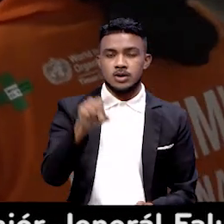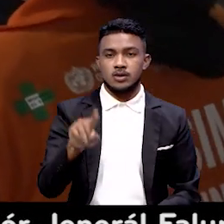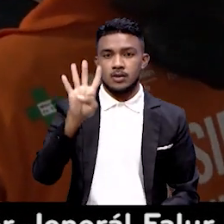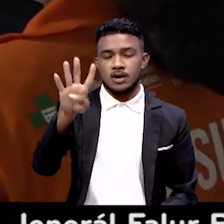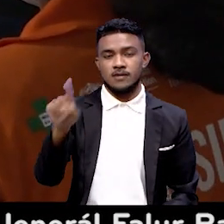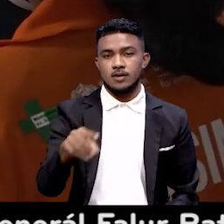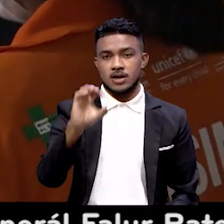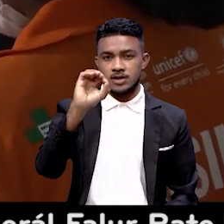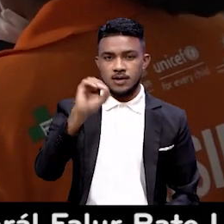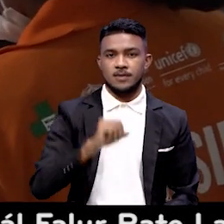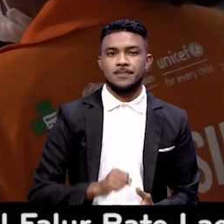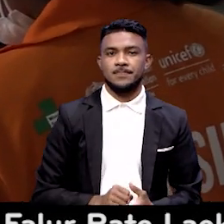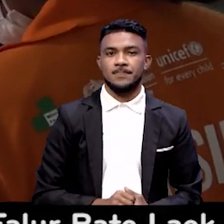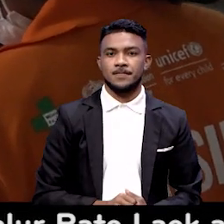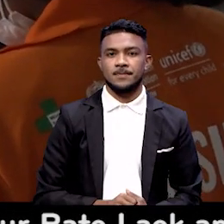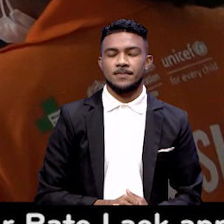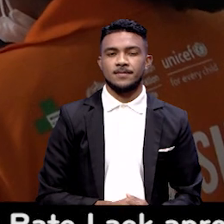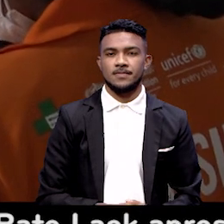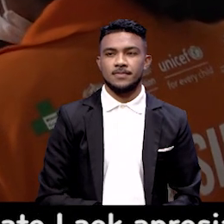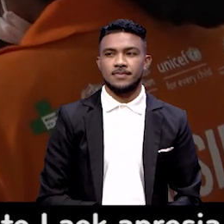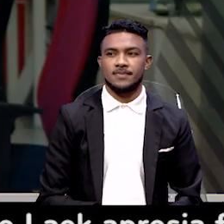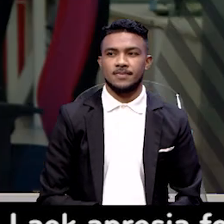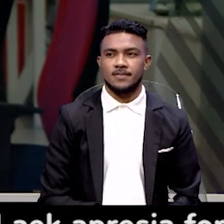da Cruz, Lamberto da Silva, Ziemen.